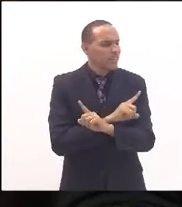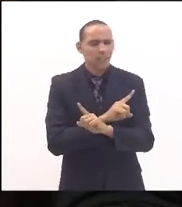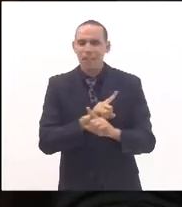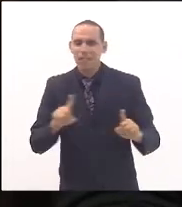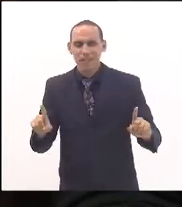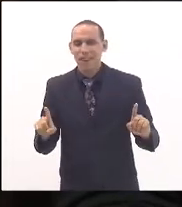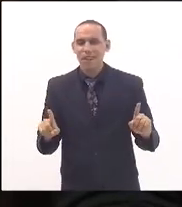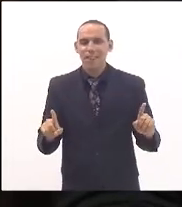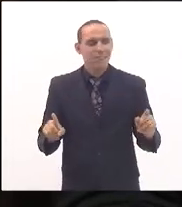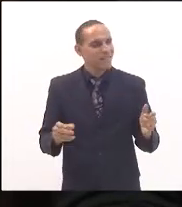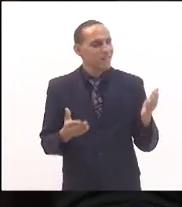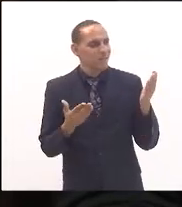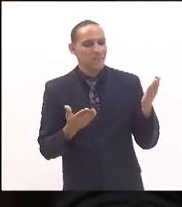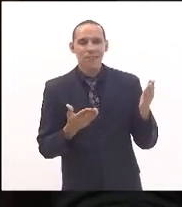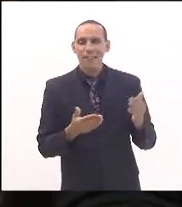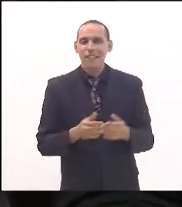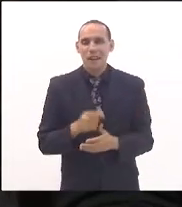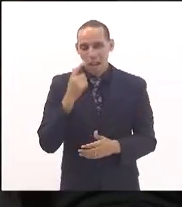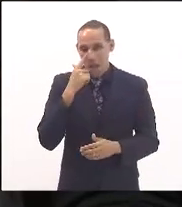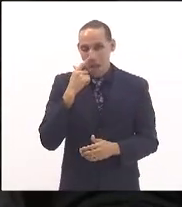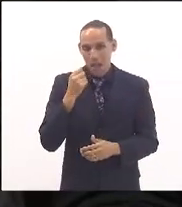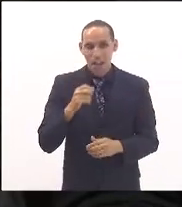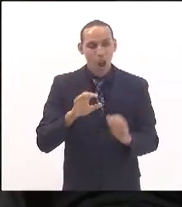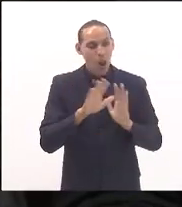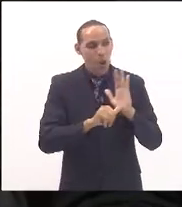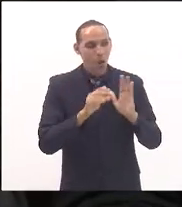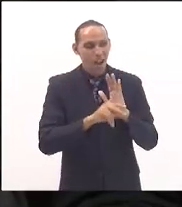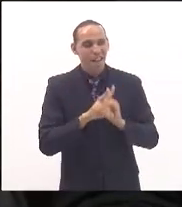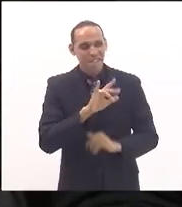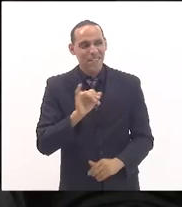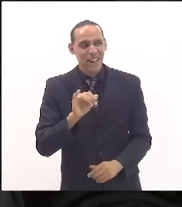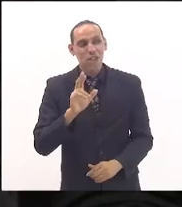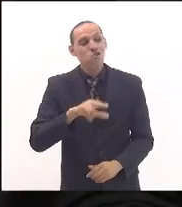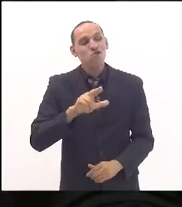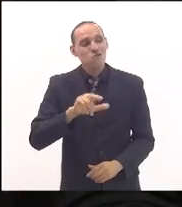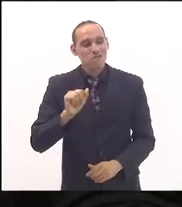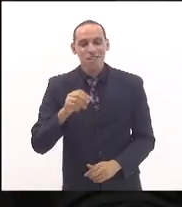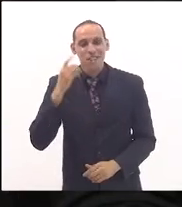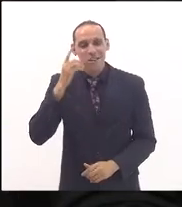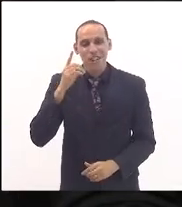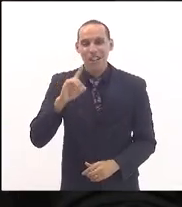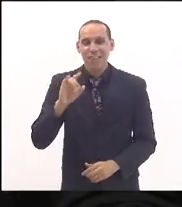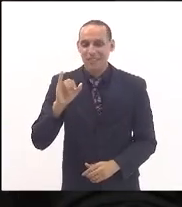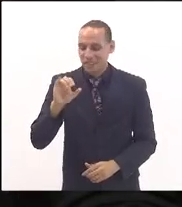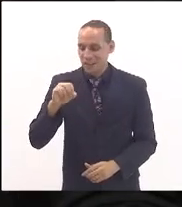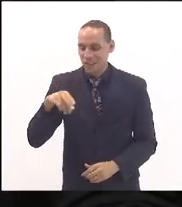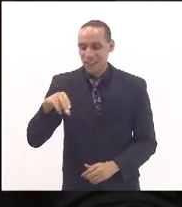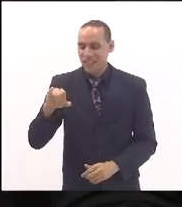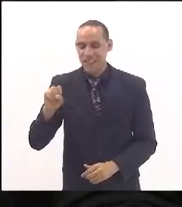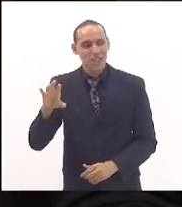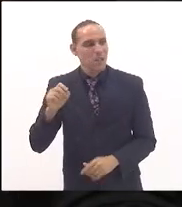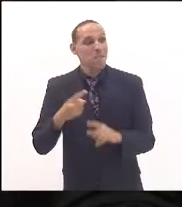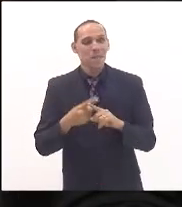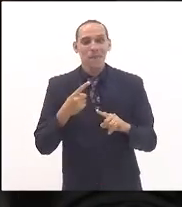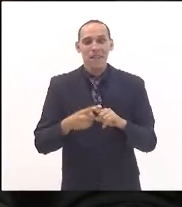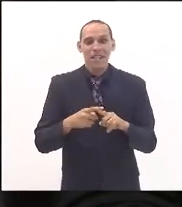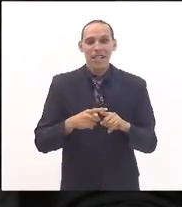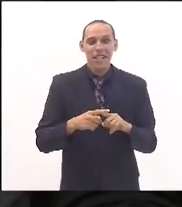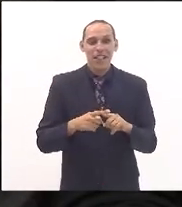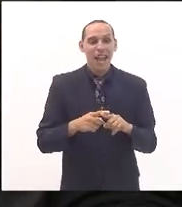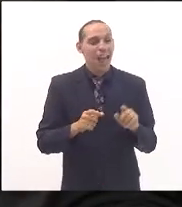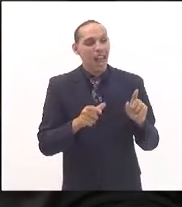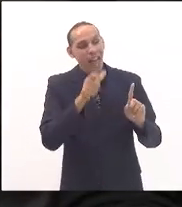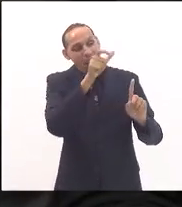vossa excelência irá roubar lá do deputado Dionísio Lins porque quem fez a